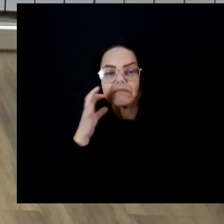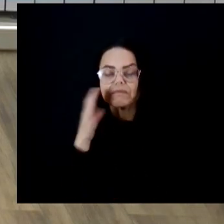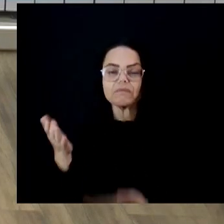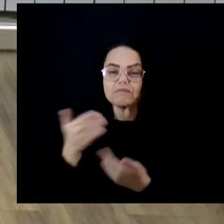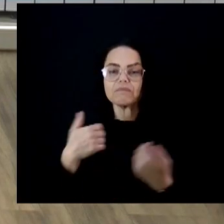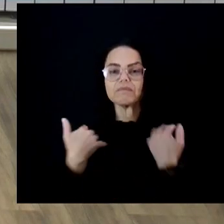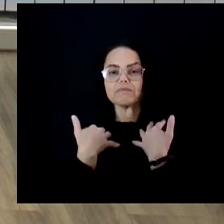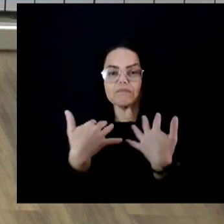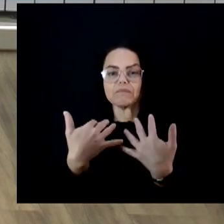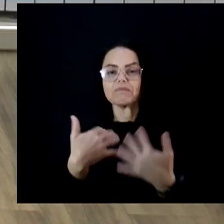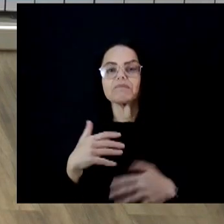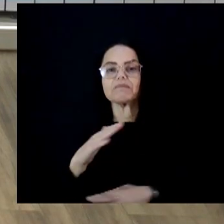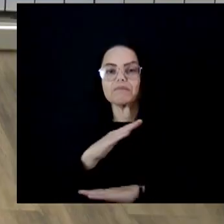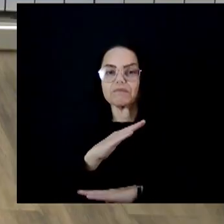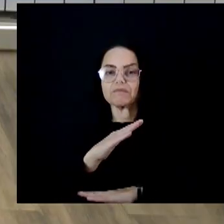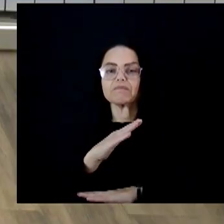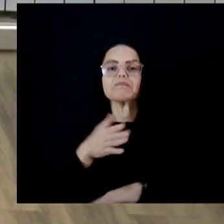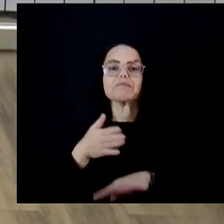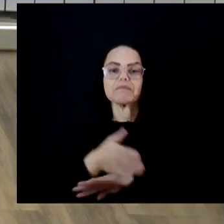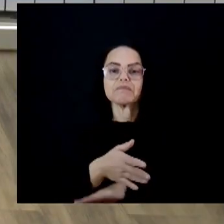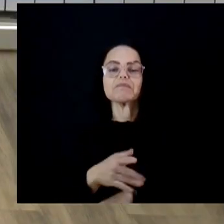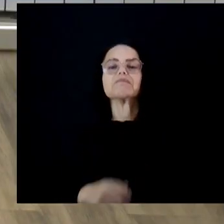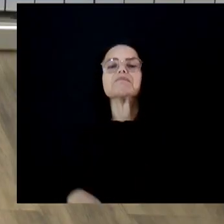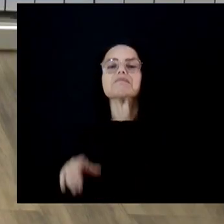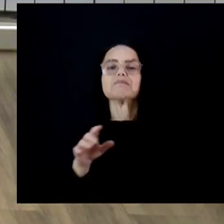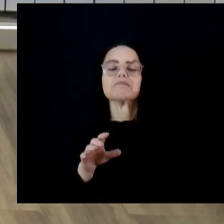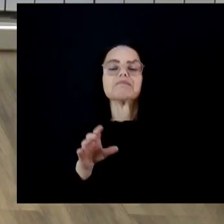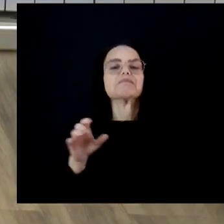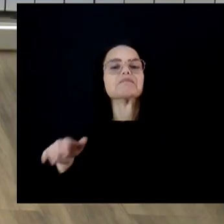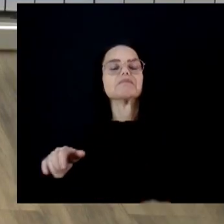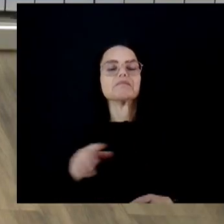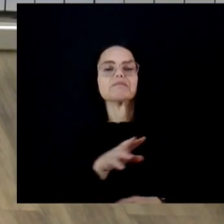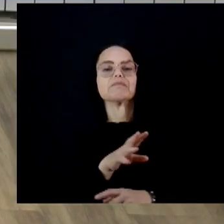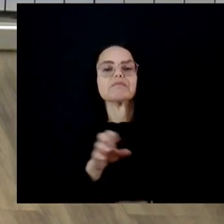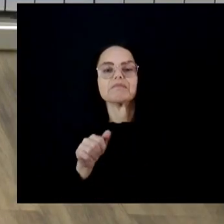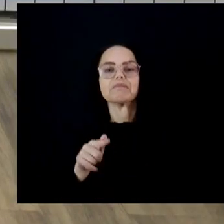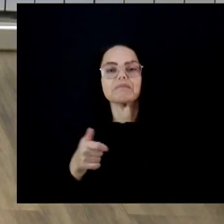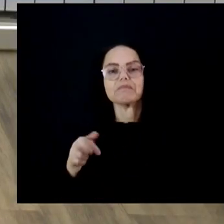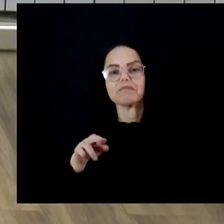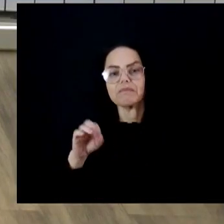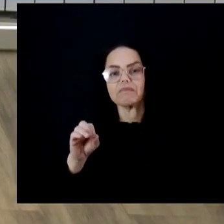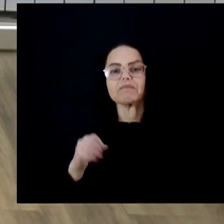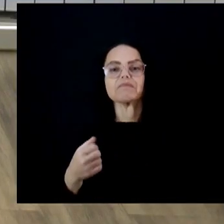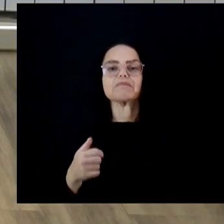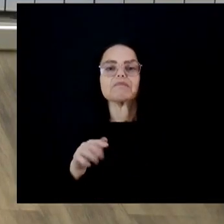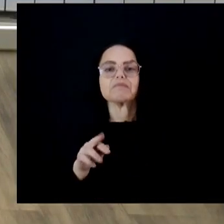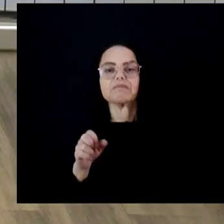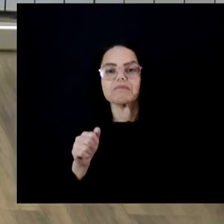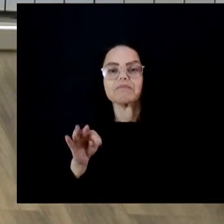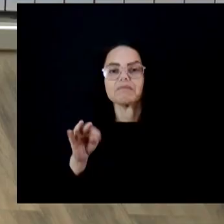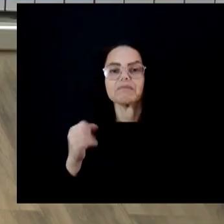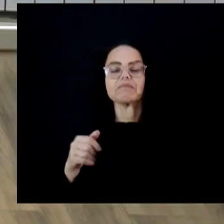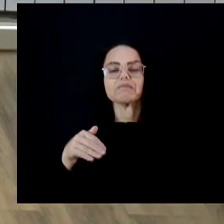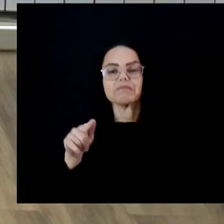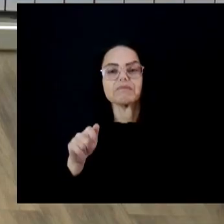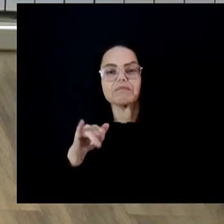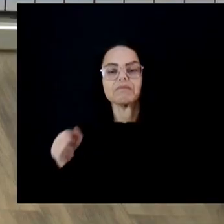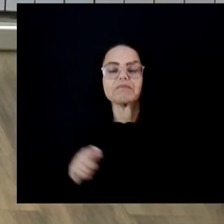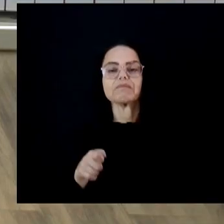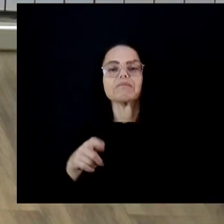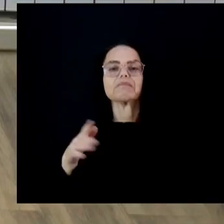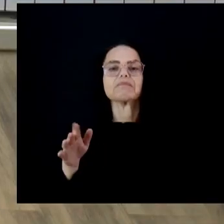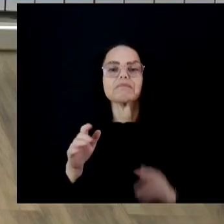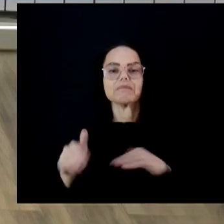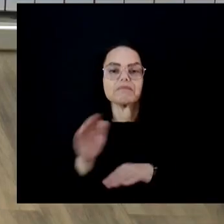Câmara. A entrada é pela Avenida Engenheiro Roberto Mange, número 66, no bairro Ponte Preta, ou, se preferir,